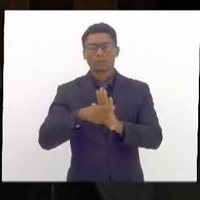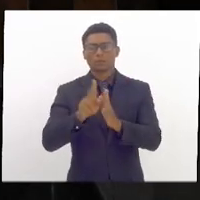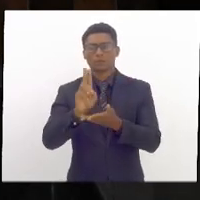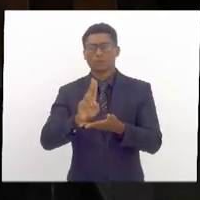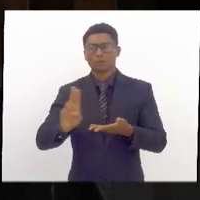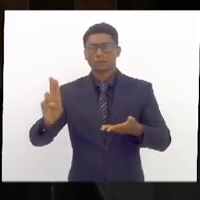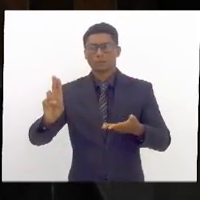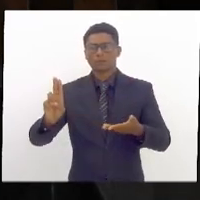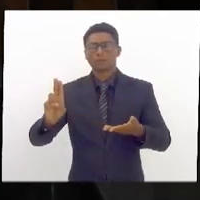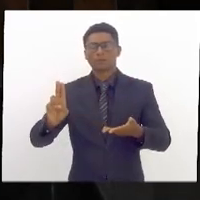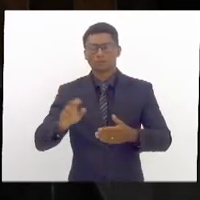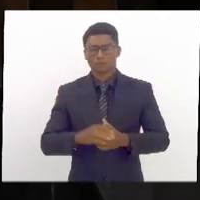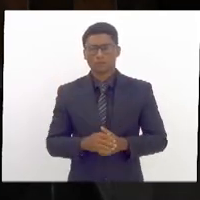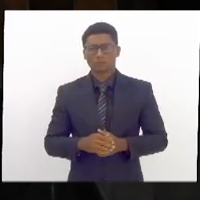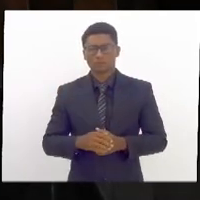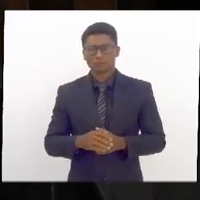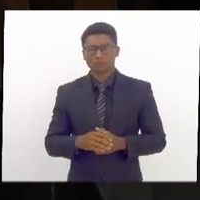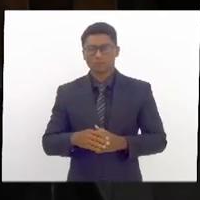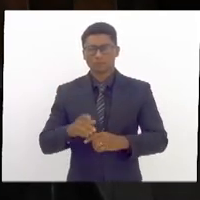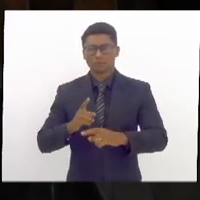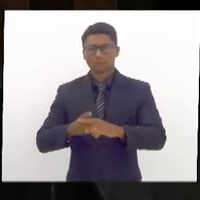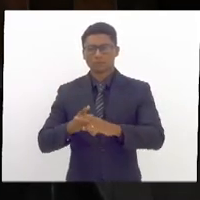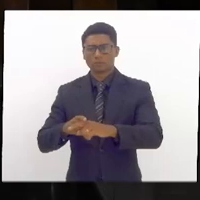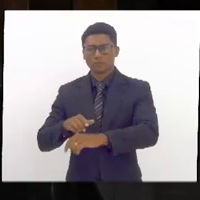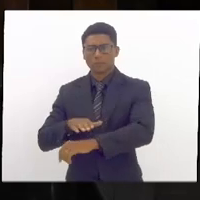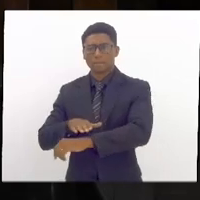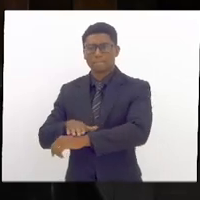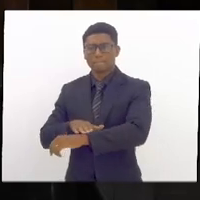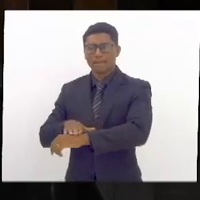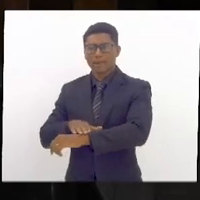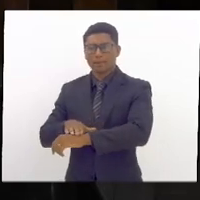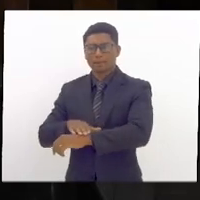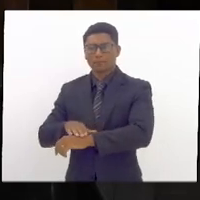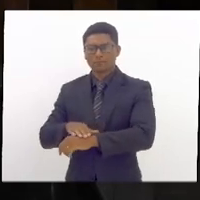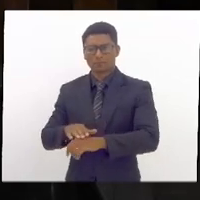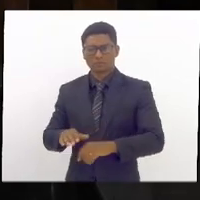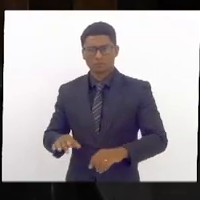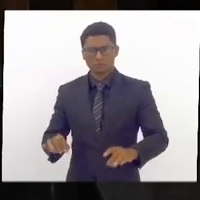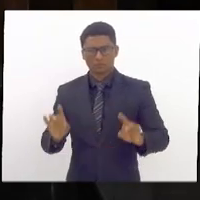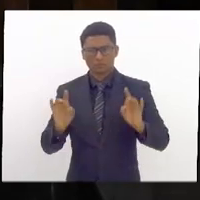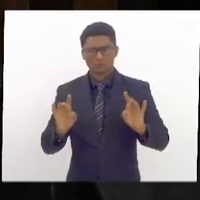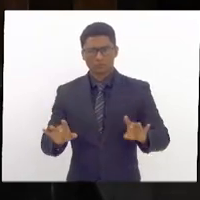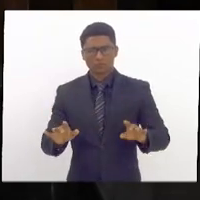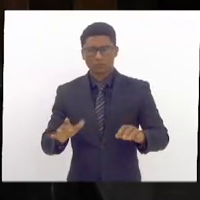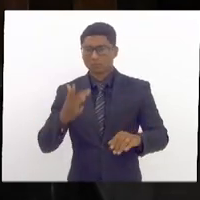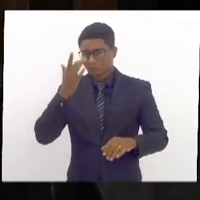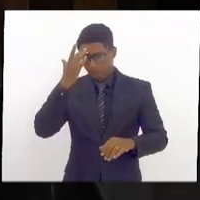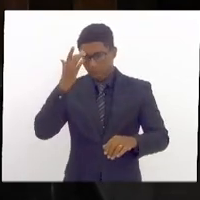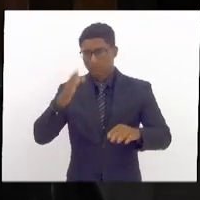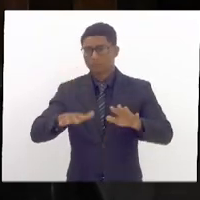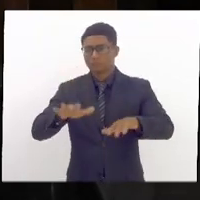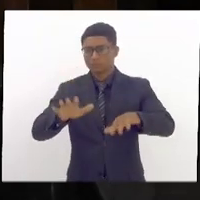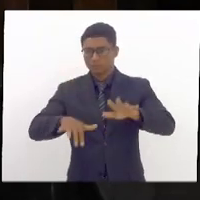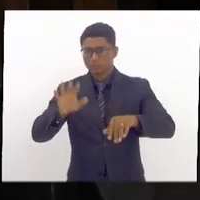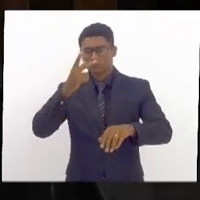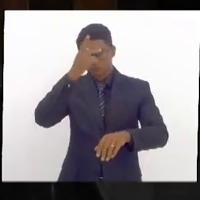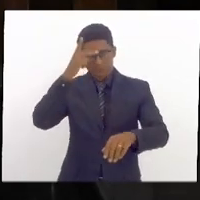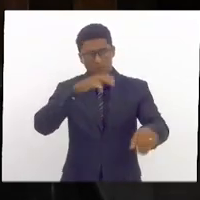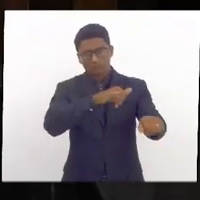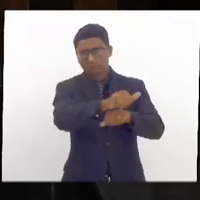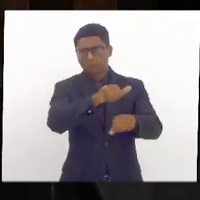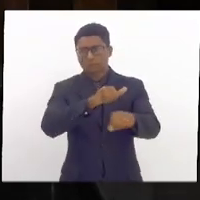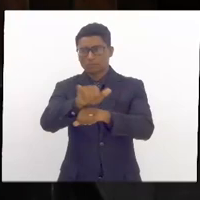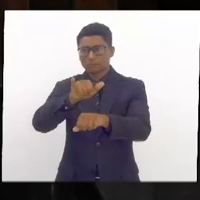universidades, única e exclusivamente em razão da cor da pele, o que, ao meu ver, é passível de fraude, eu